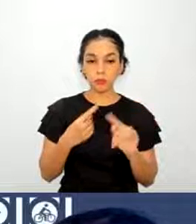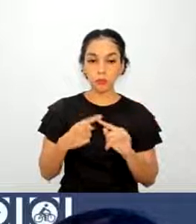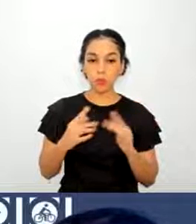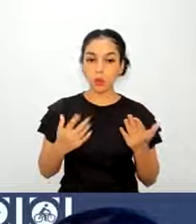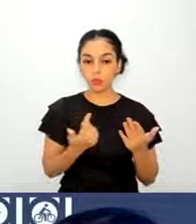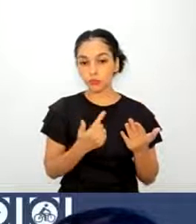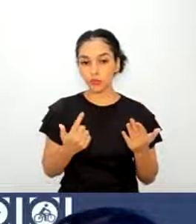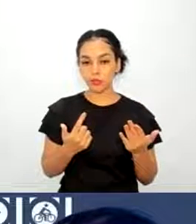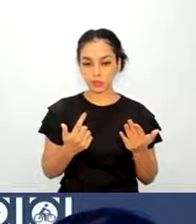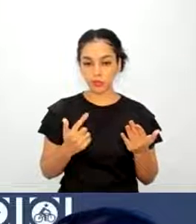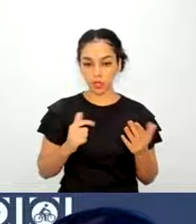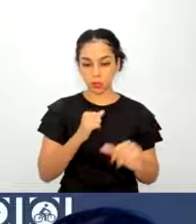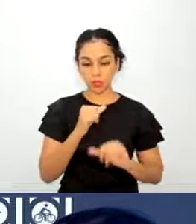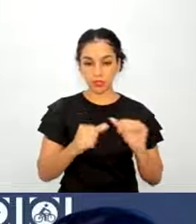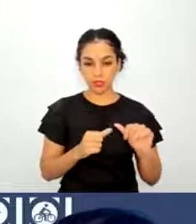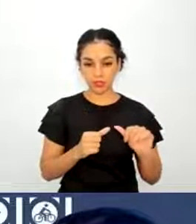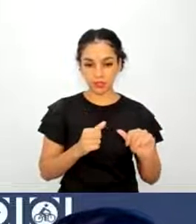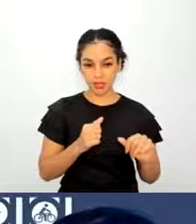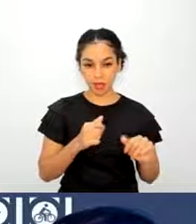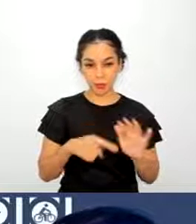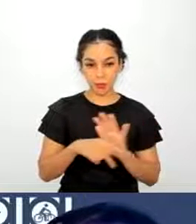faz a transformação física, né,